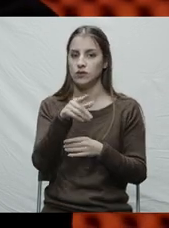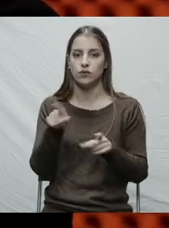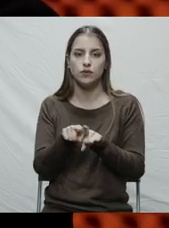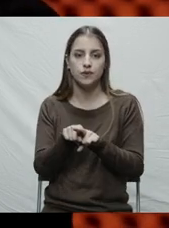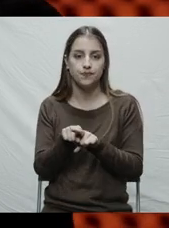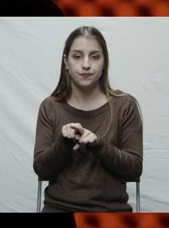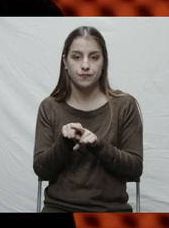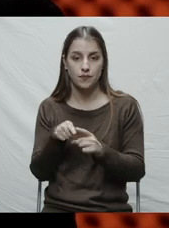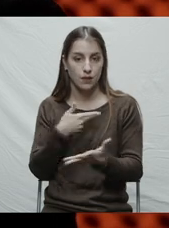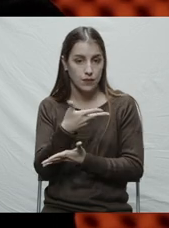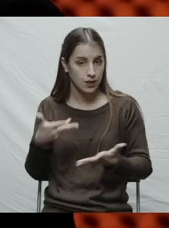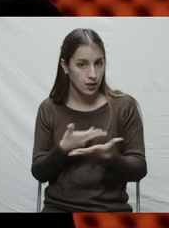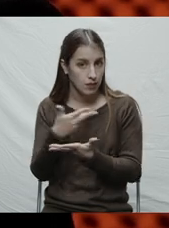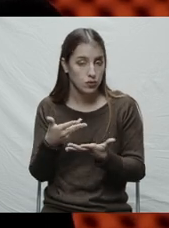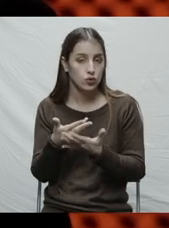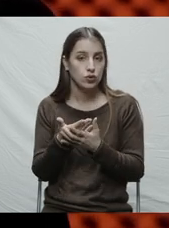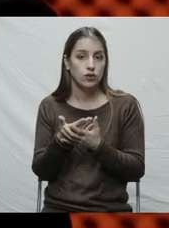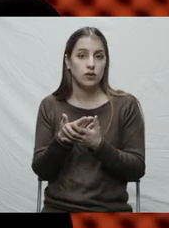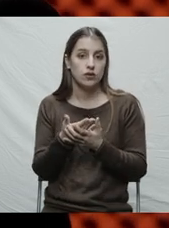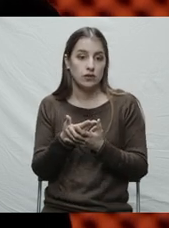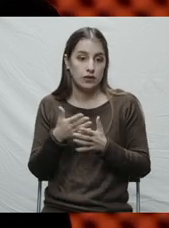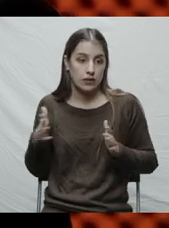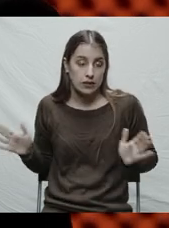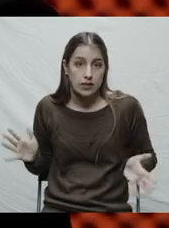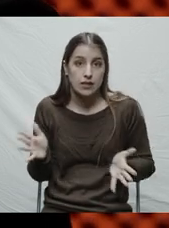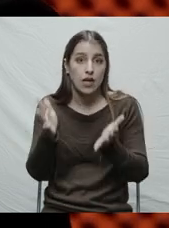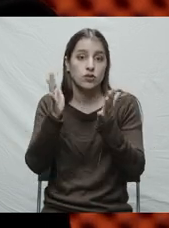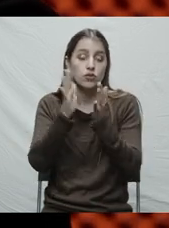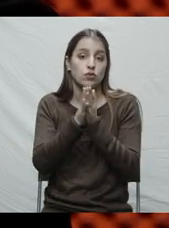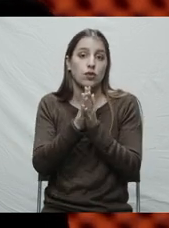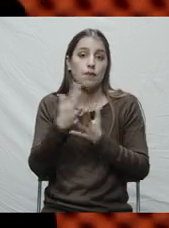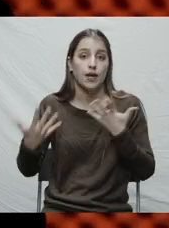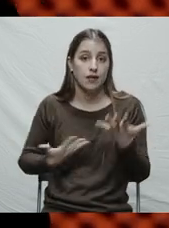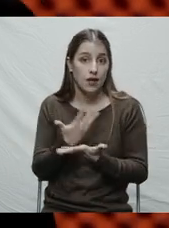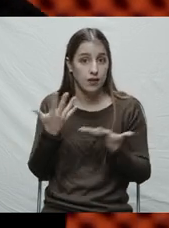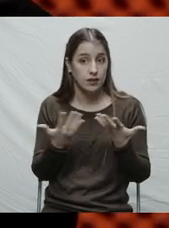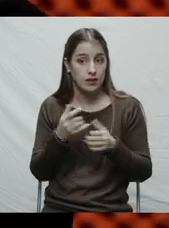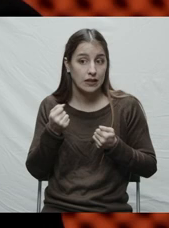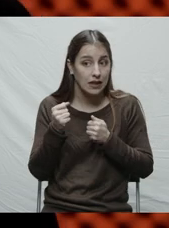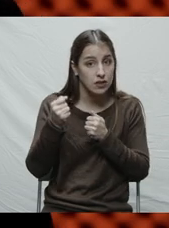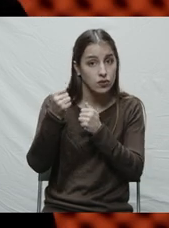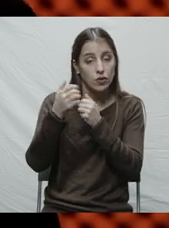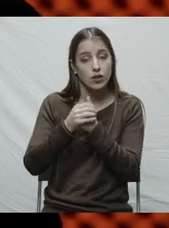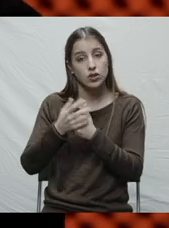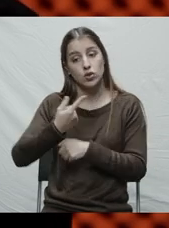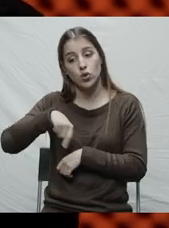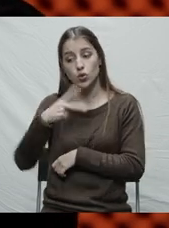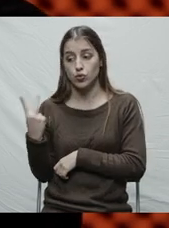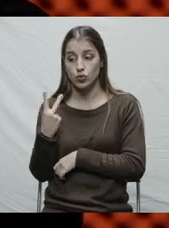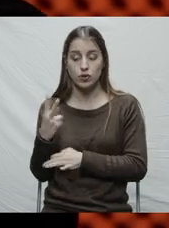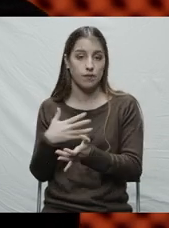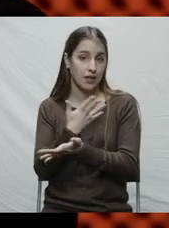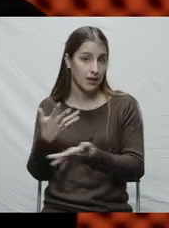no sentido de partilharmos desejos, inquietações, e de criarmos oportunidades um para o outro, de continuarmos